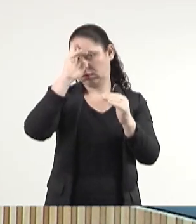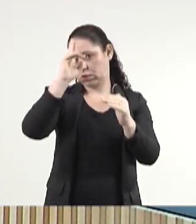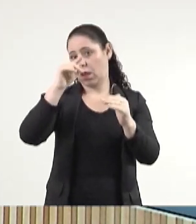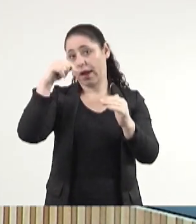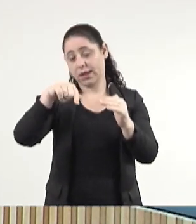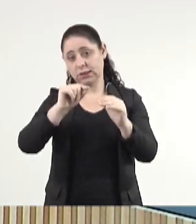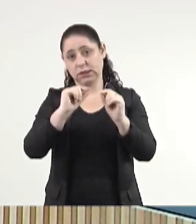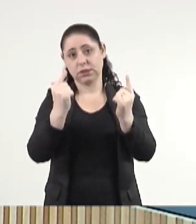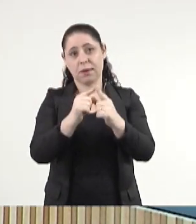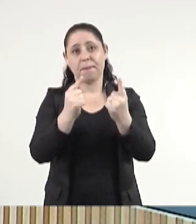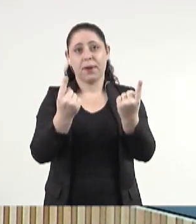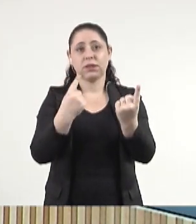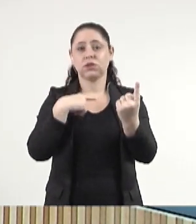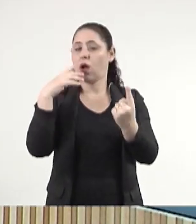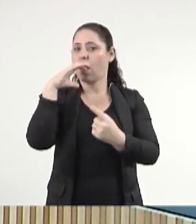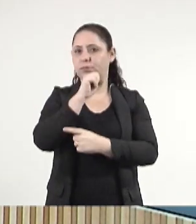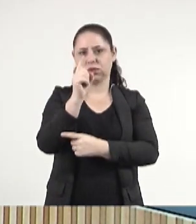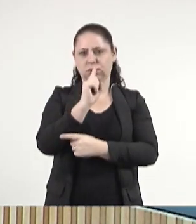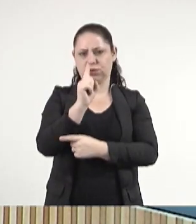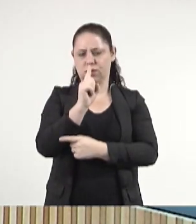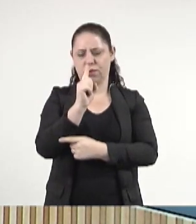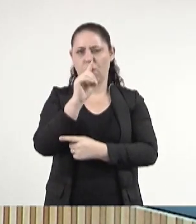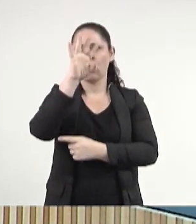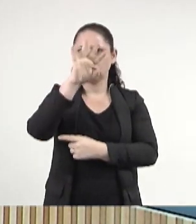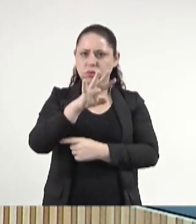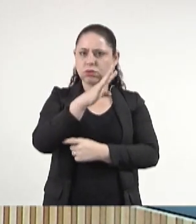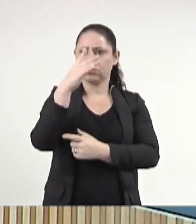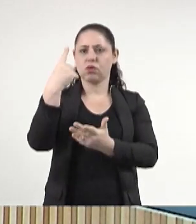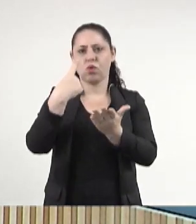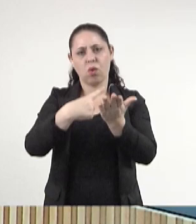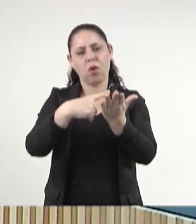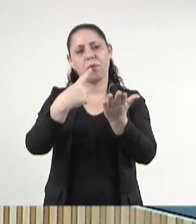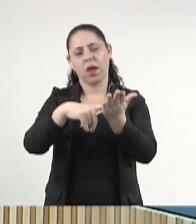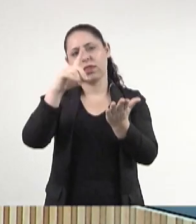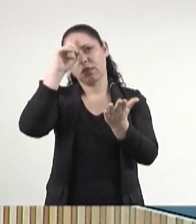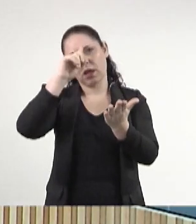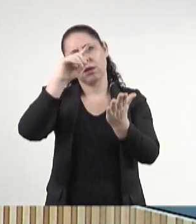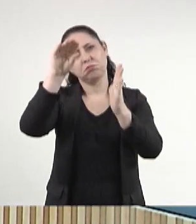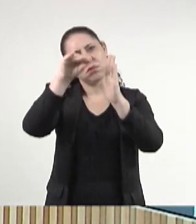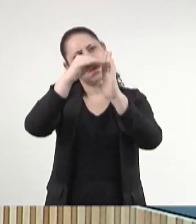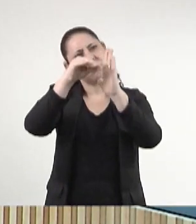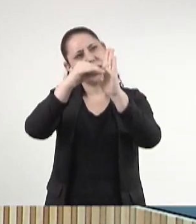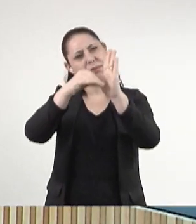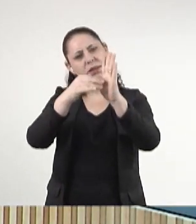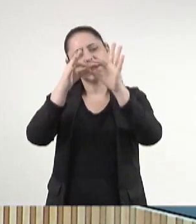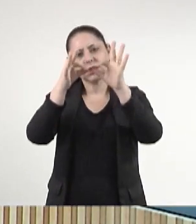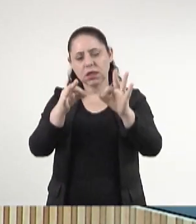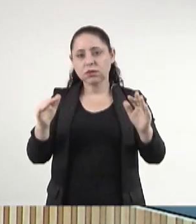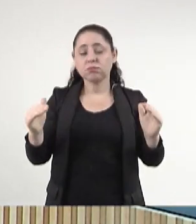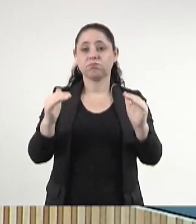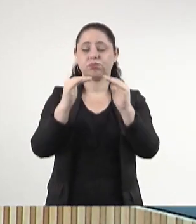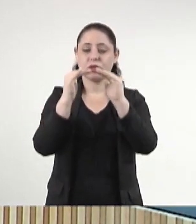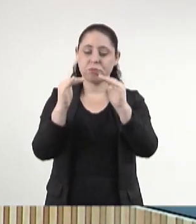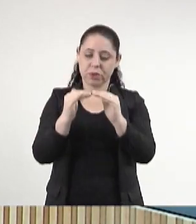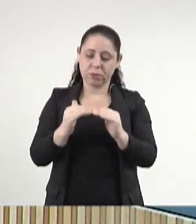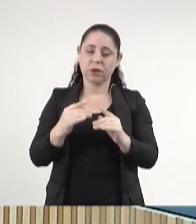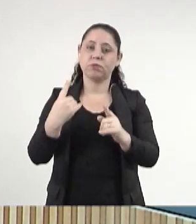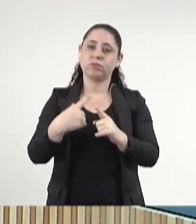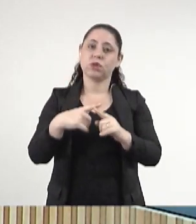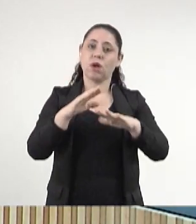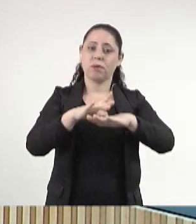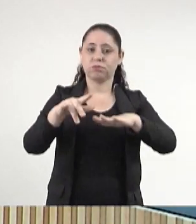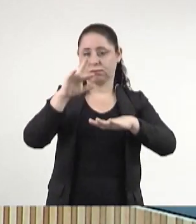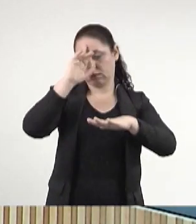Assembleia Legislativa, mas não de maneira acelerada, não em regime de urgência, mas de maneira calendarizada. Isso porque as